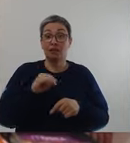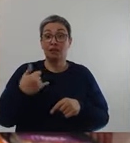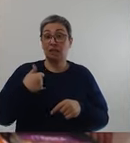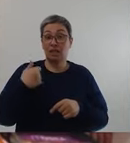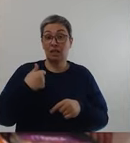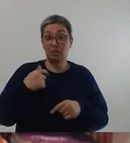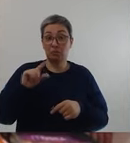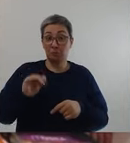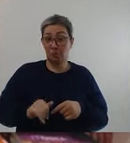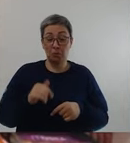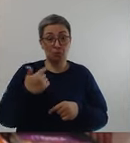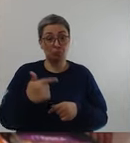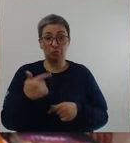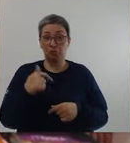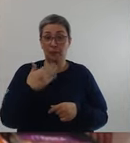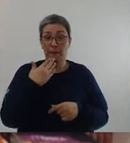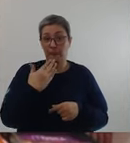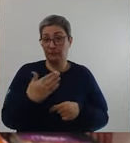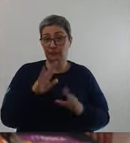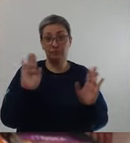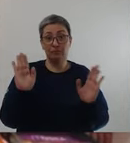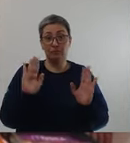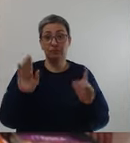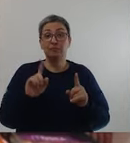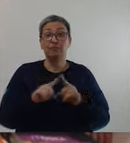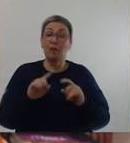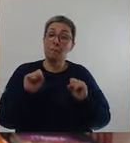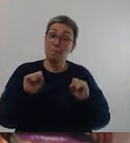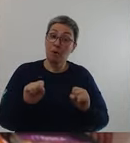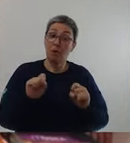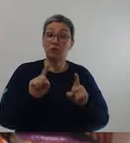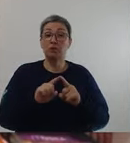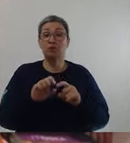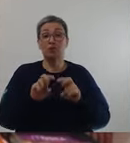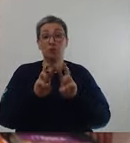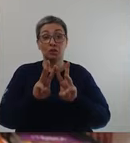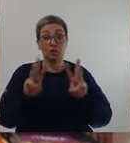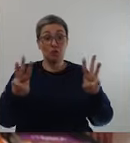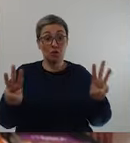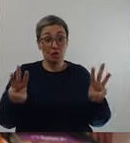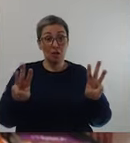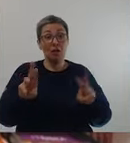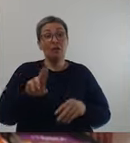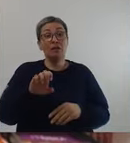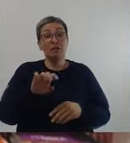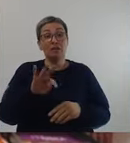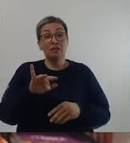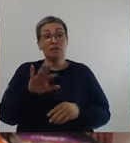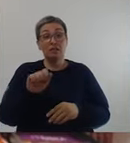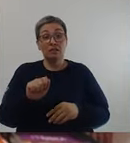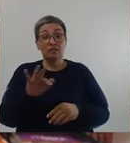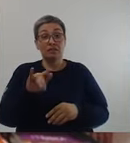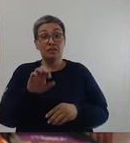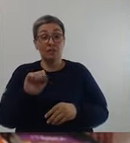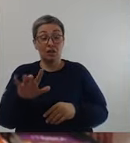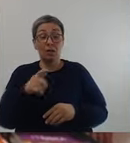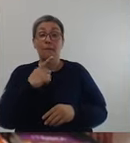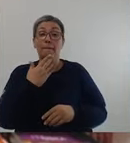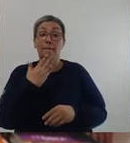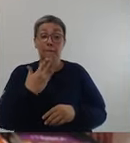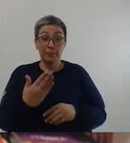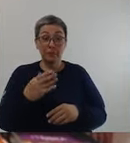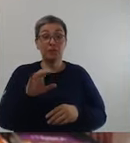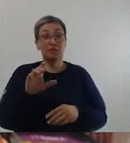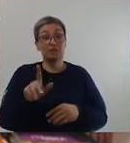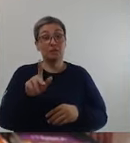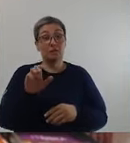não tem idade mínima para pedir o seu CPF não, tá? Que pode ser pelo site da Receita Federal, você pode pedir